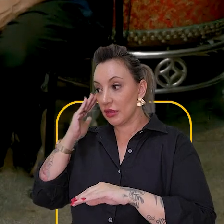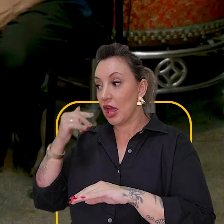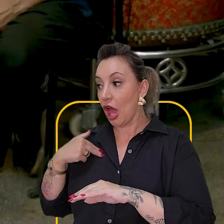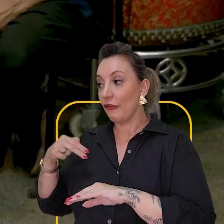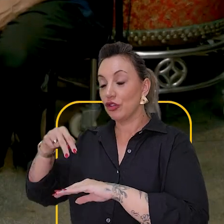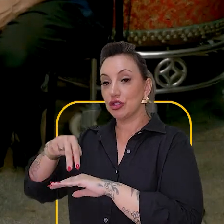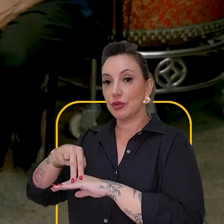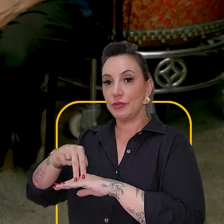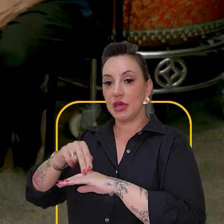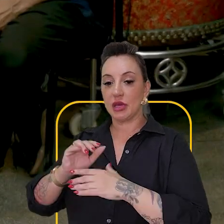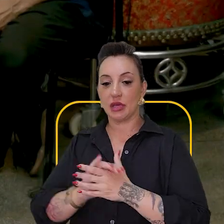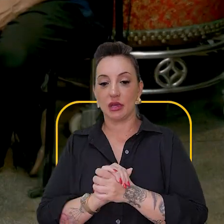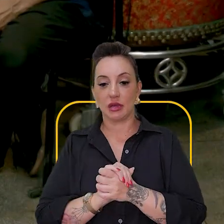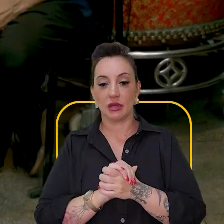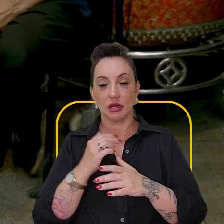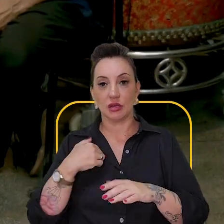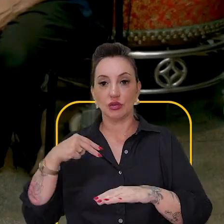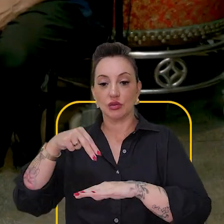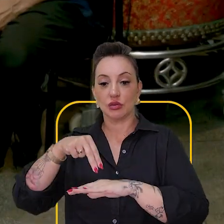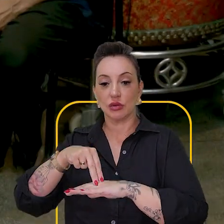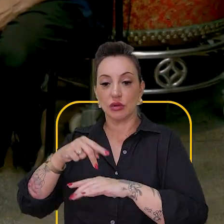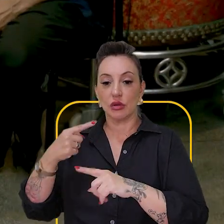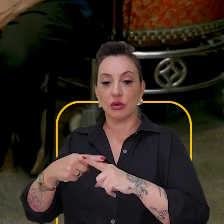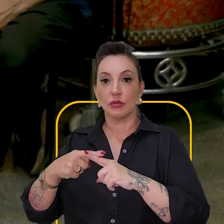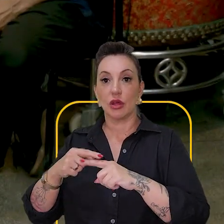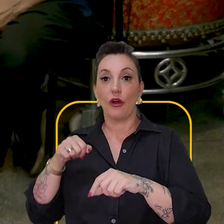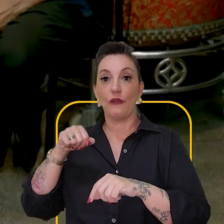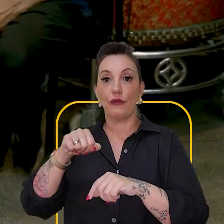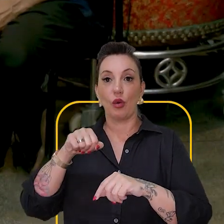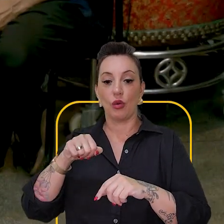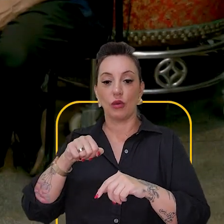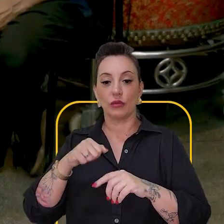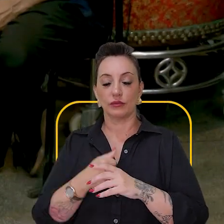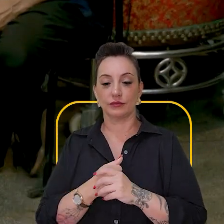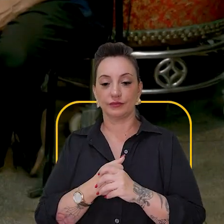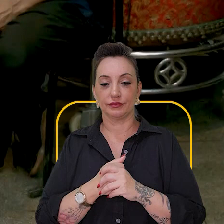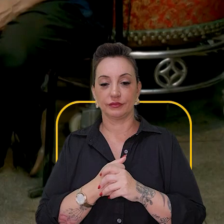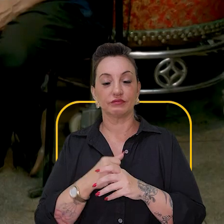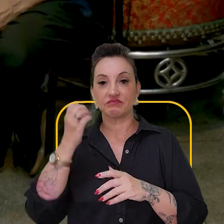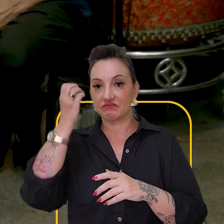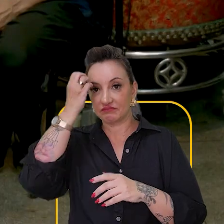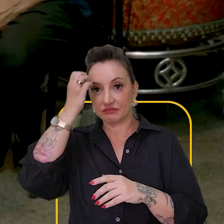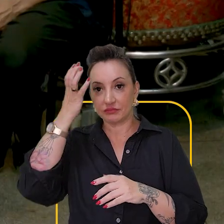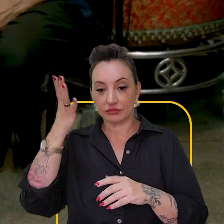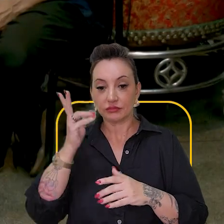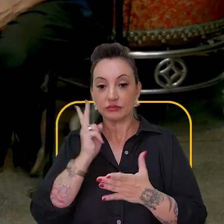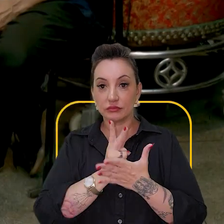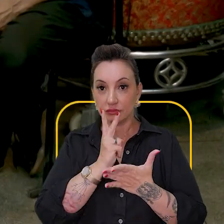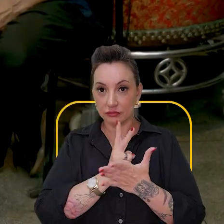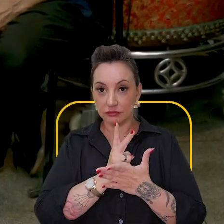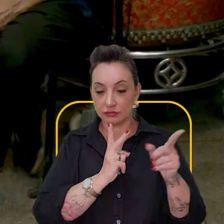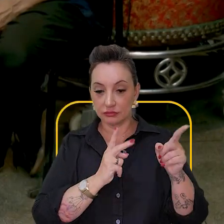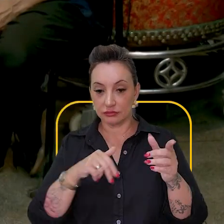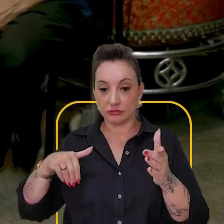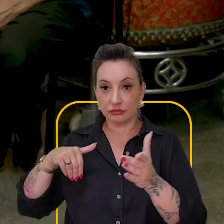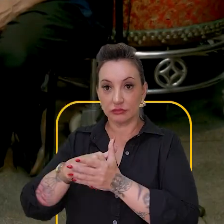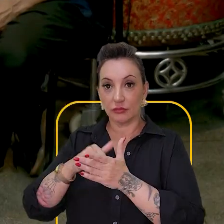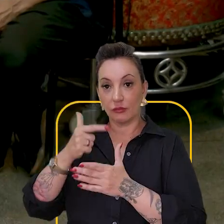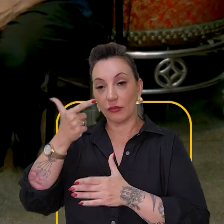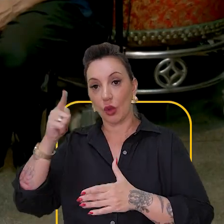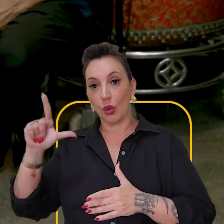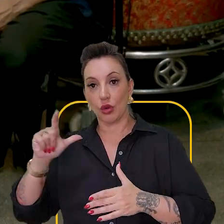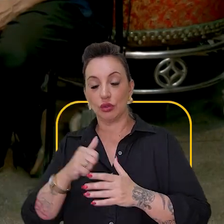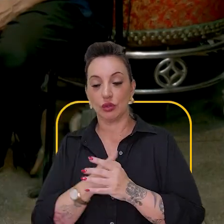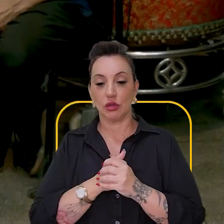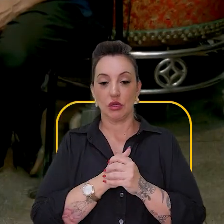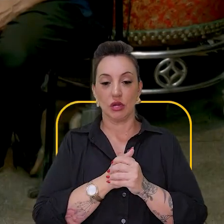tá entendendo eu vou subir e subiu porque era um cara do full contact eu não lembro se era o mesmo cara que chutou se era